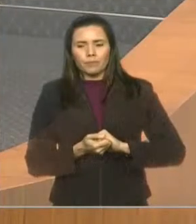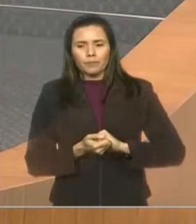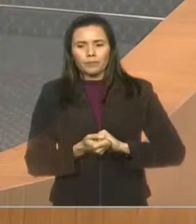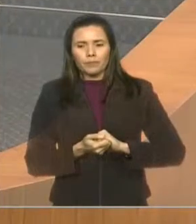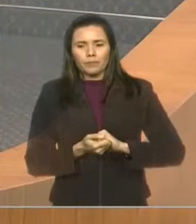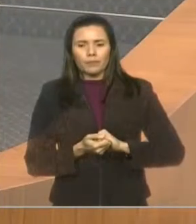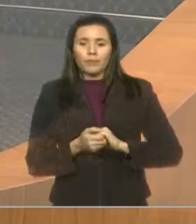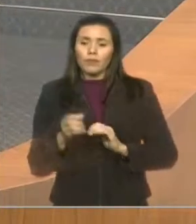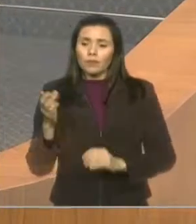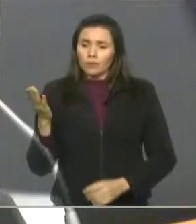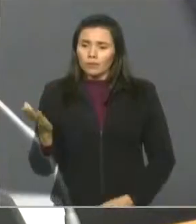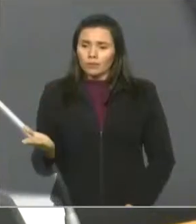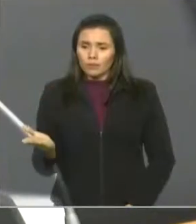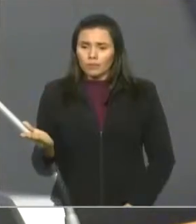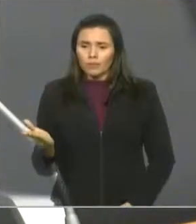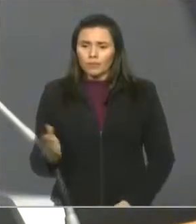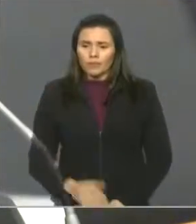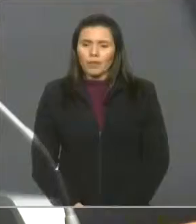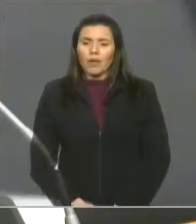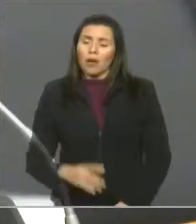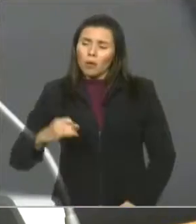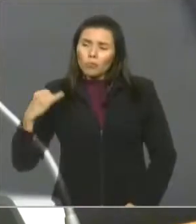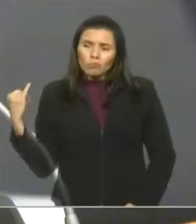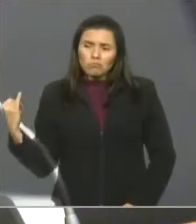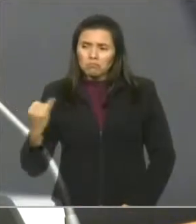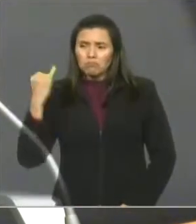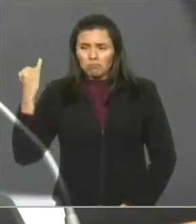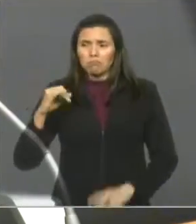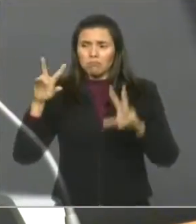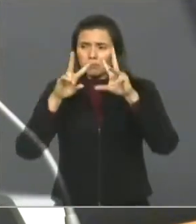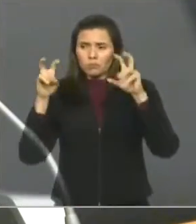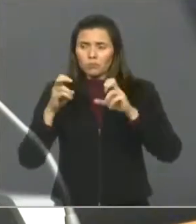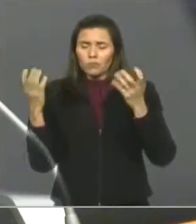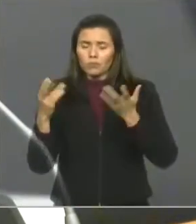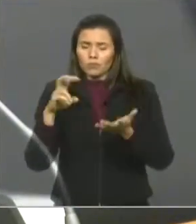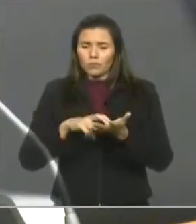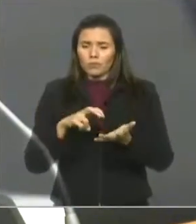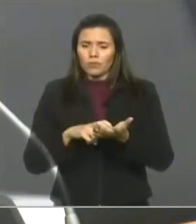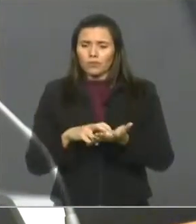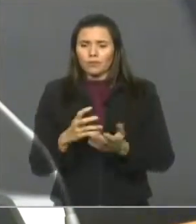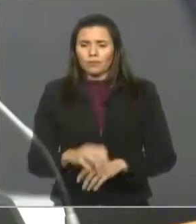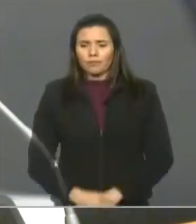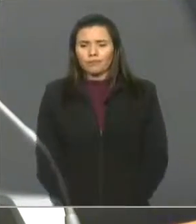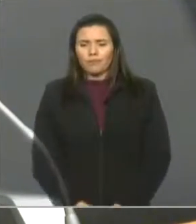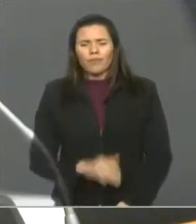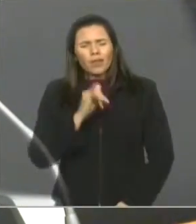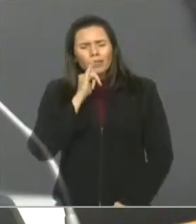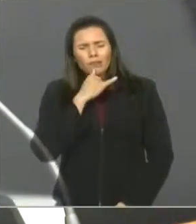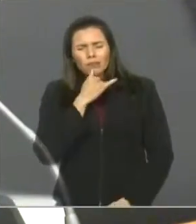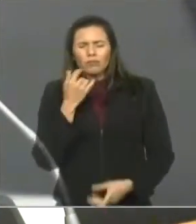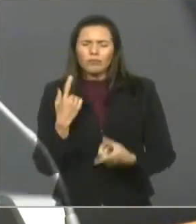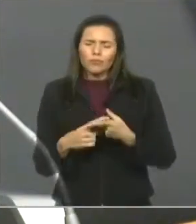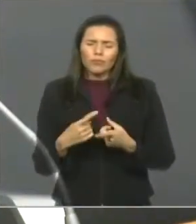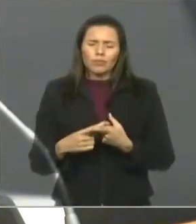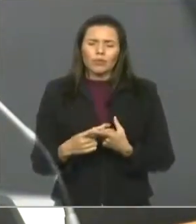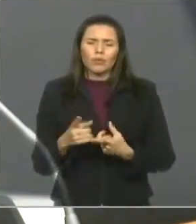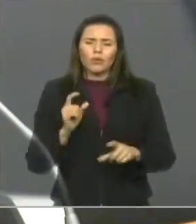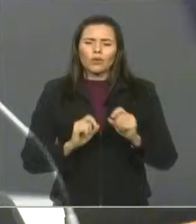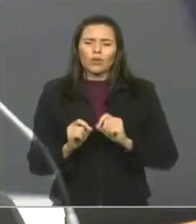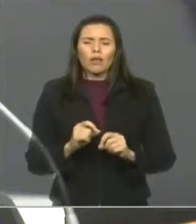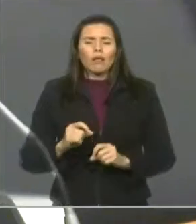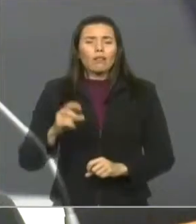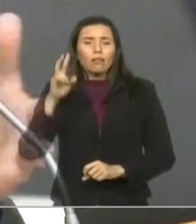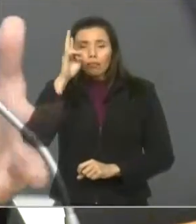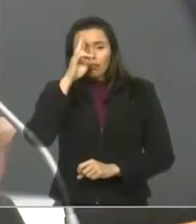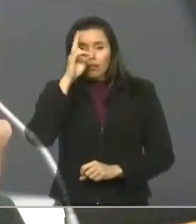pela relevância do assunto, agora de manhã. É pena que a gente realmente se lembra dessas